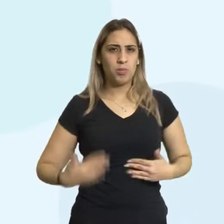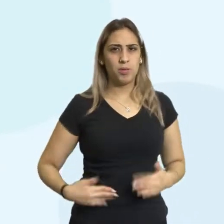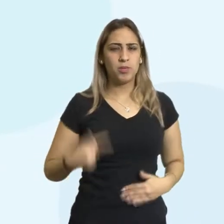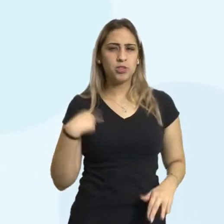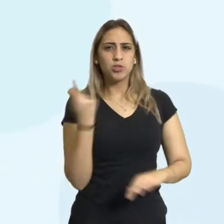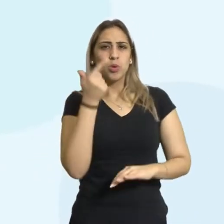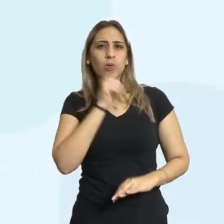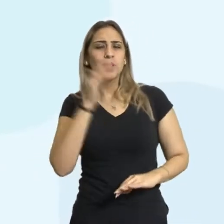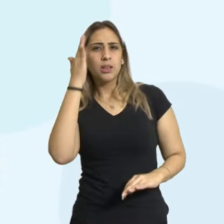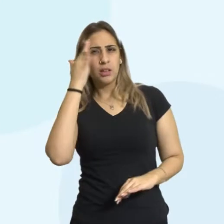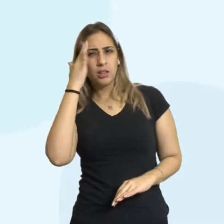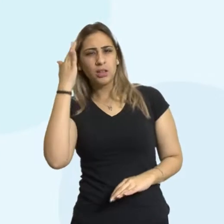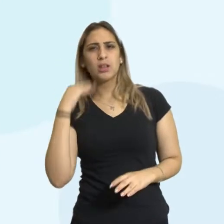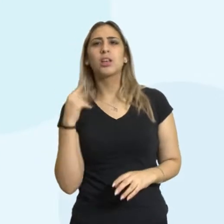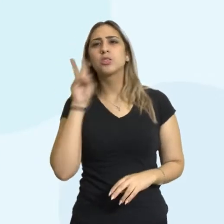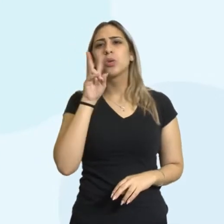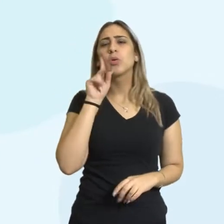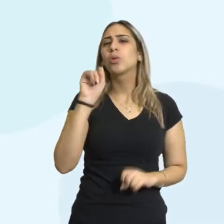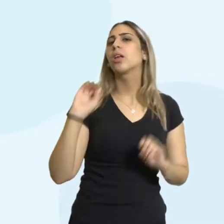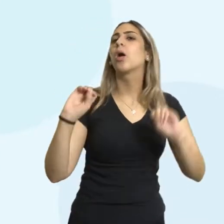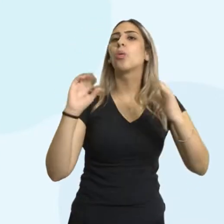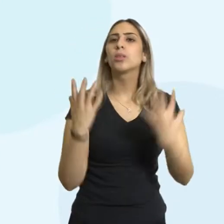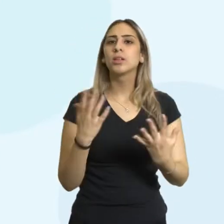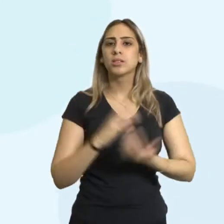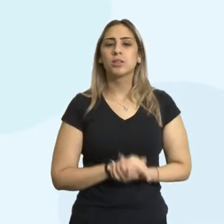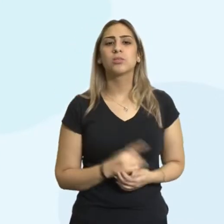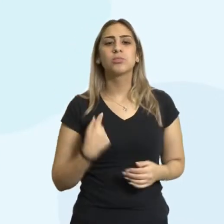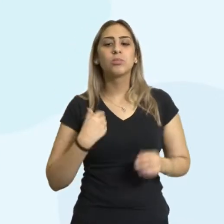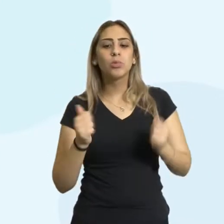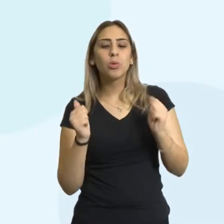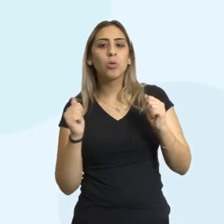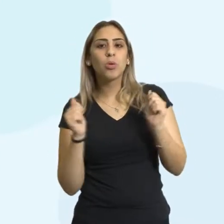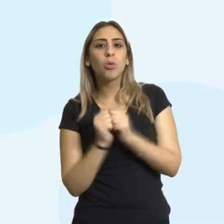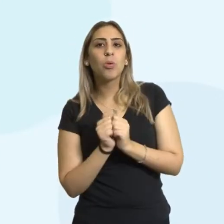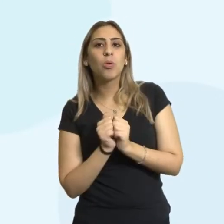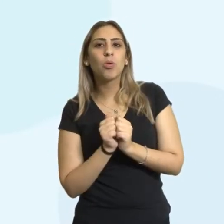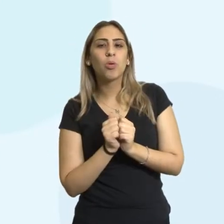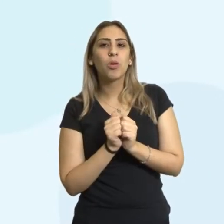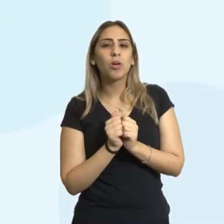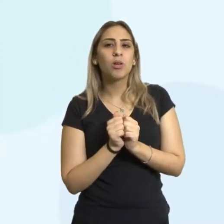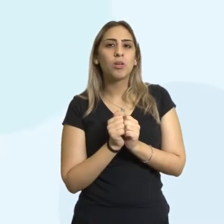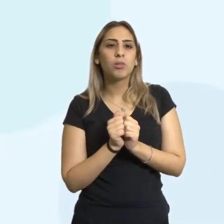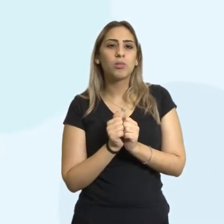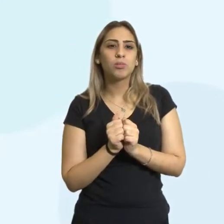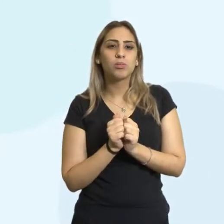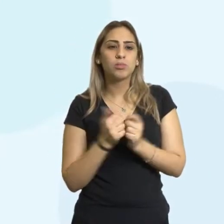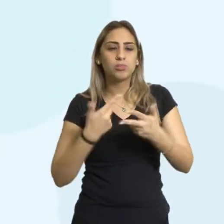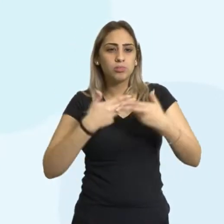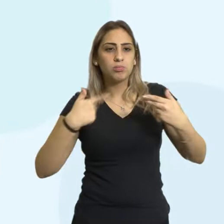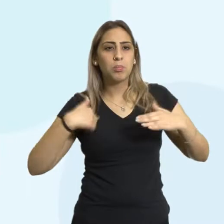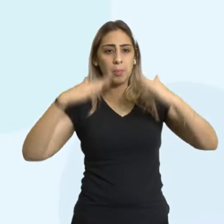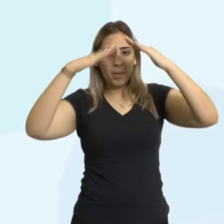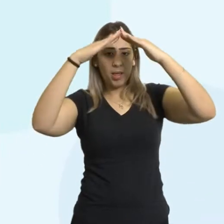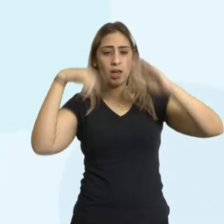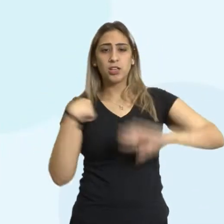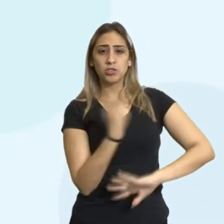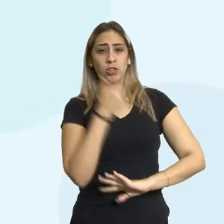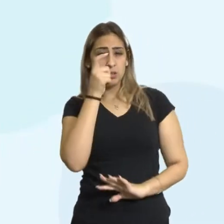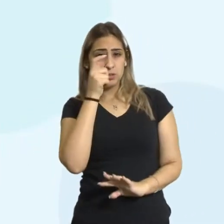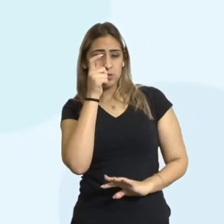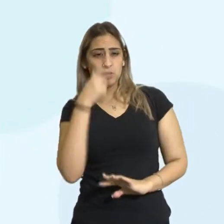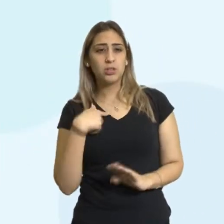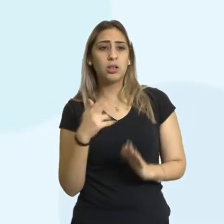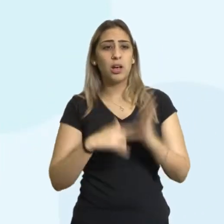gente consegue entender a história o que que tá acontecendo né de acordei com a o balé que a gente está assistindo certo